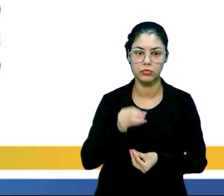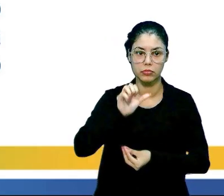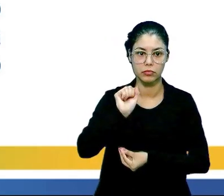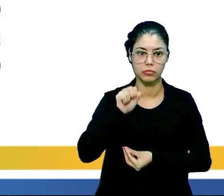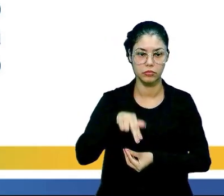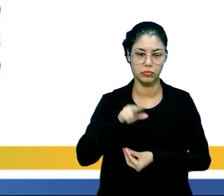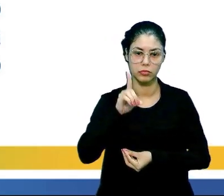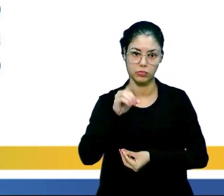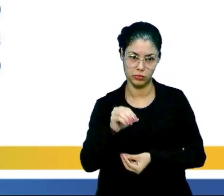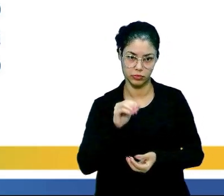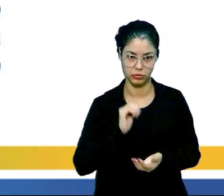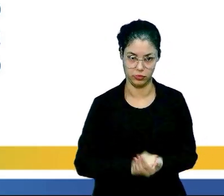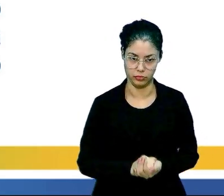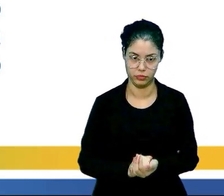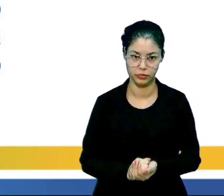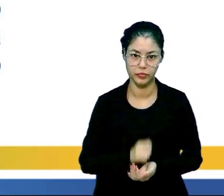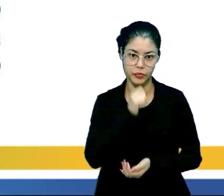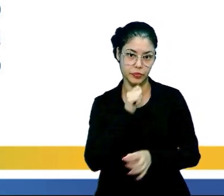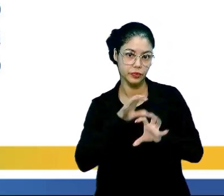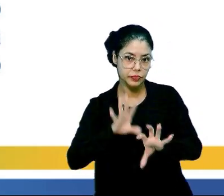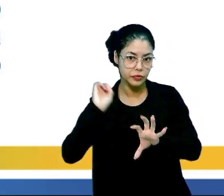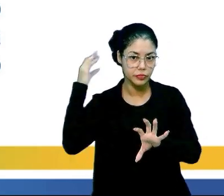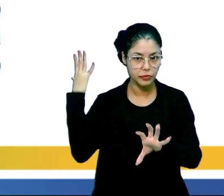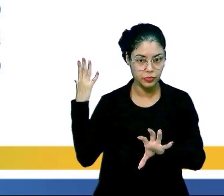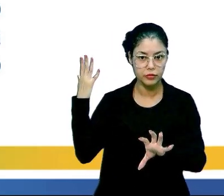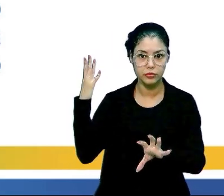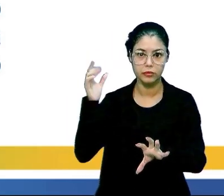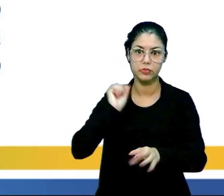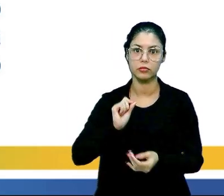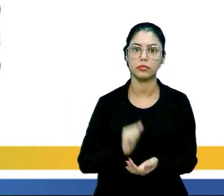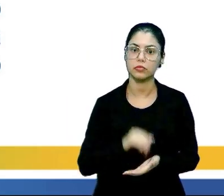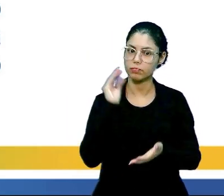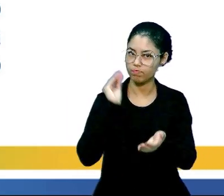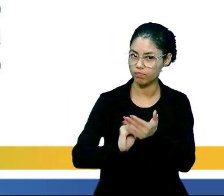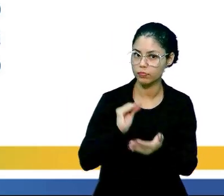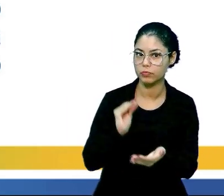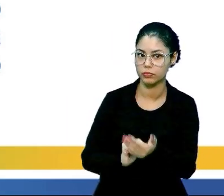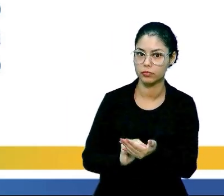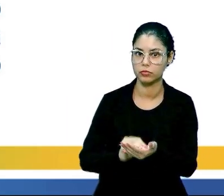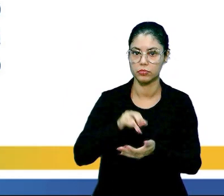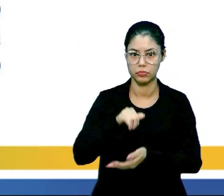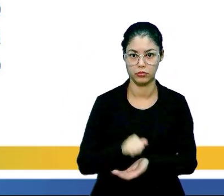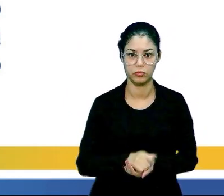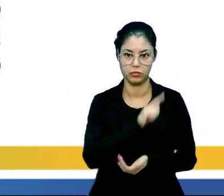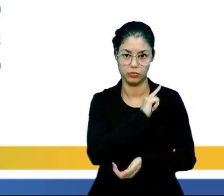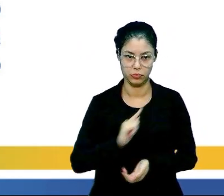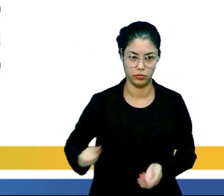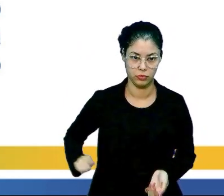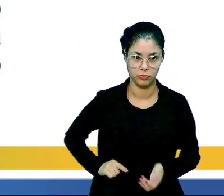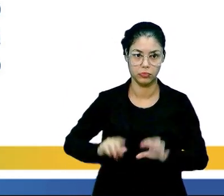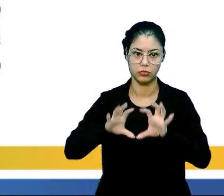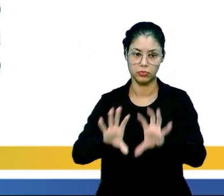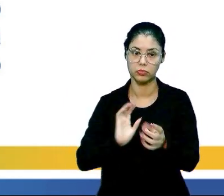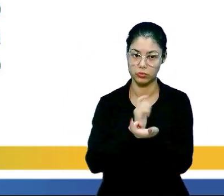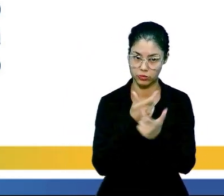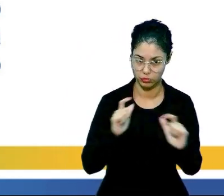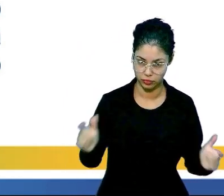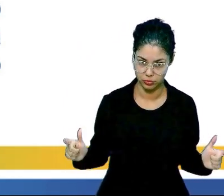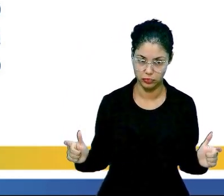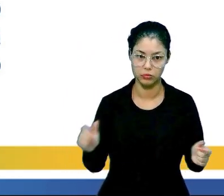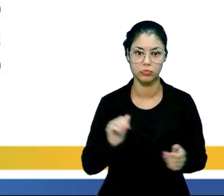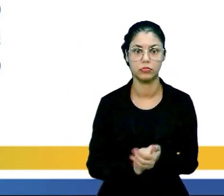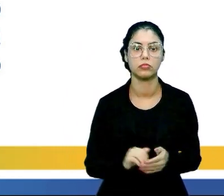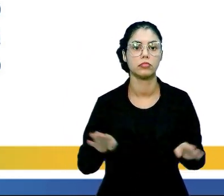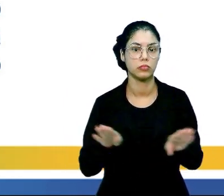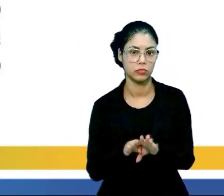um desafio a ser sanado. Isso ocorre seja pela negligência governamental